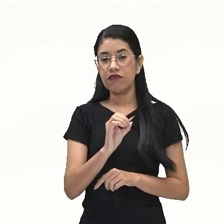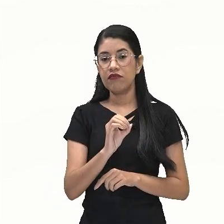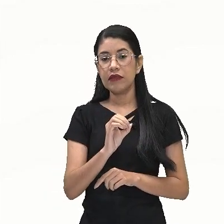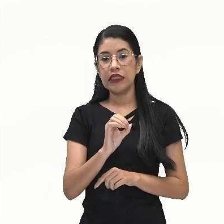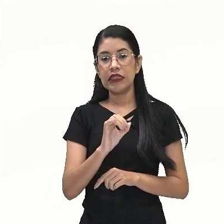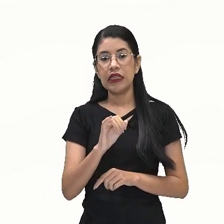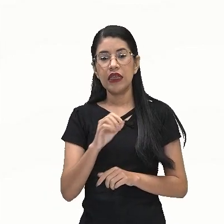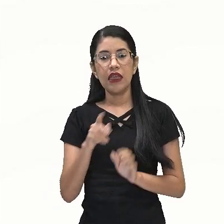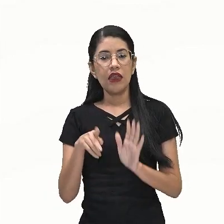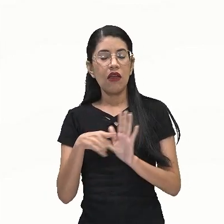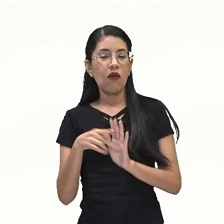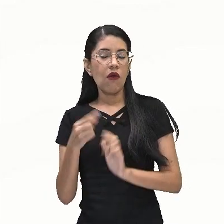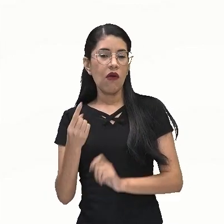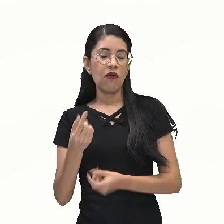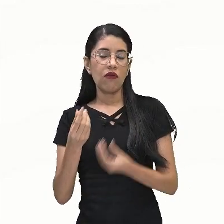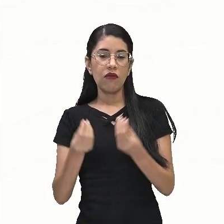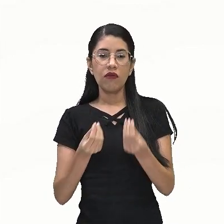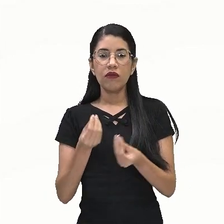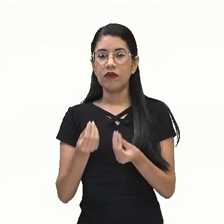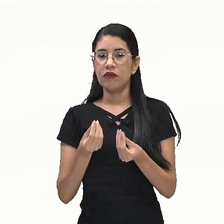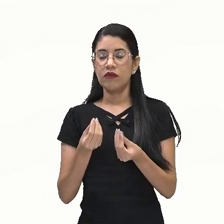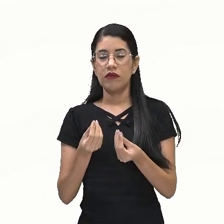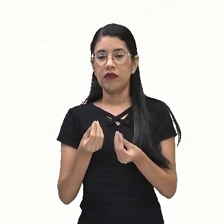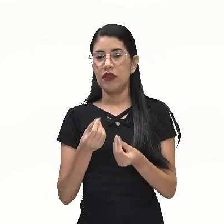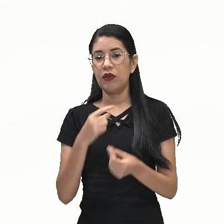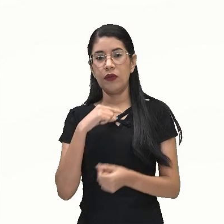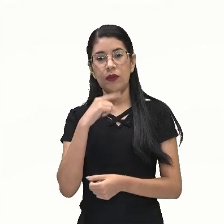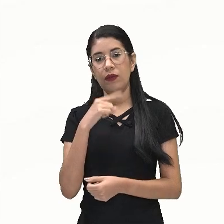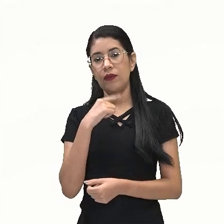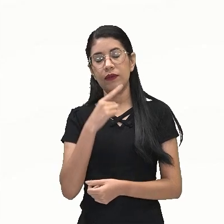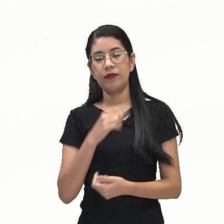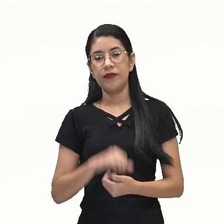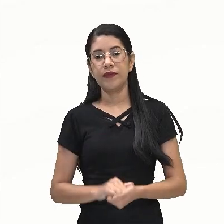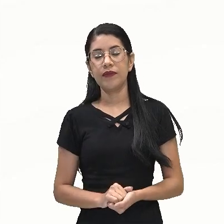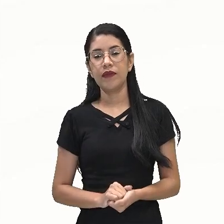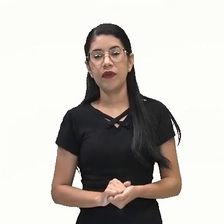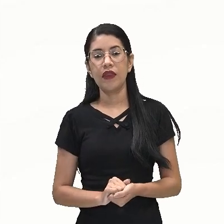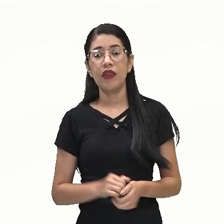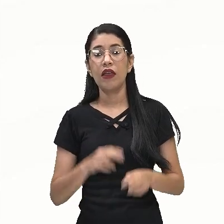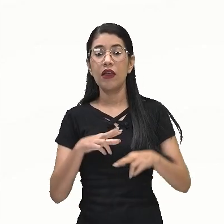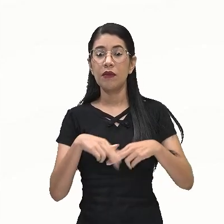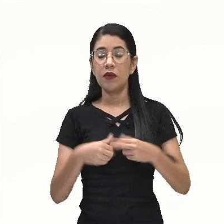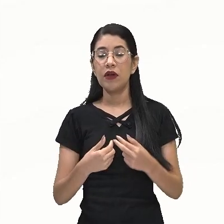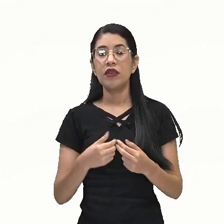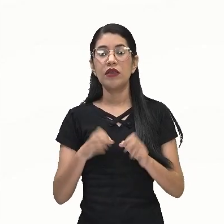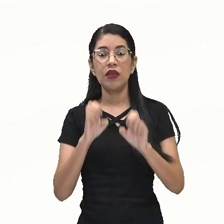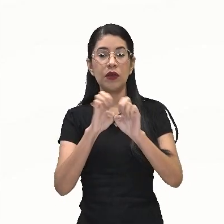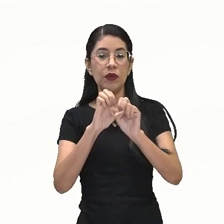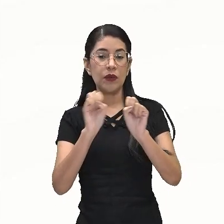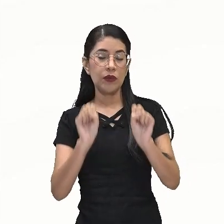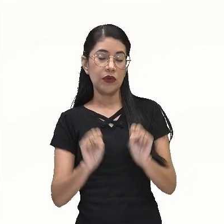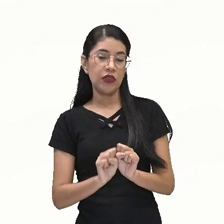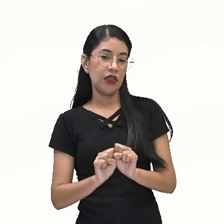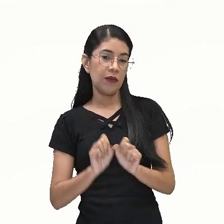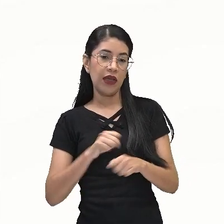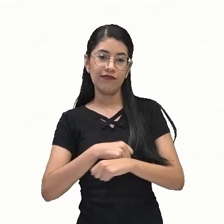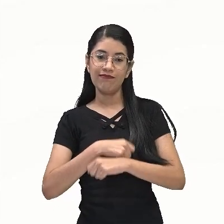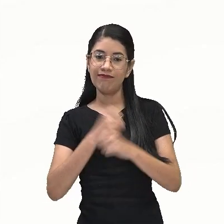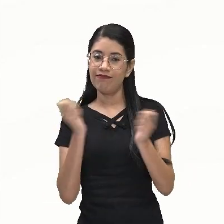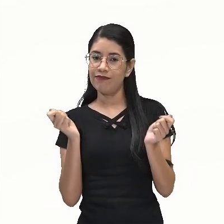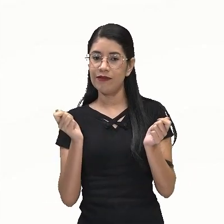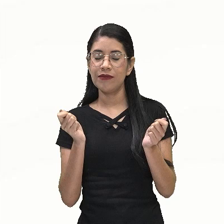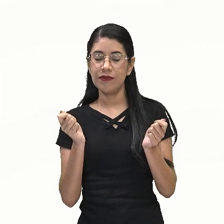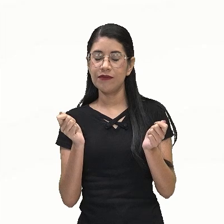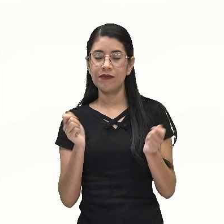ser igual a 1? Não dá, né? É por isso que esse aqui é o meu sistema impossível,